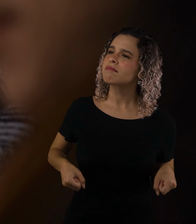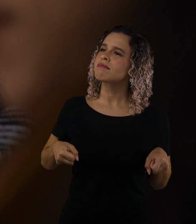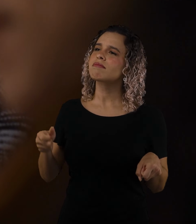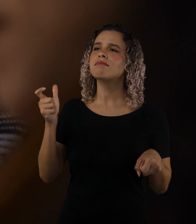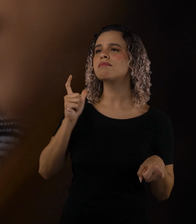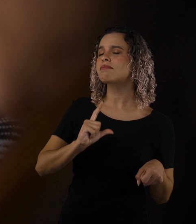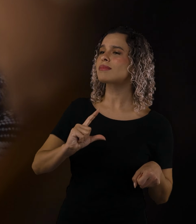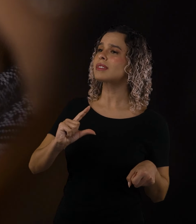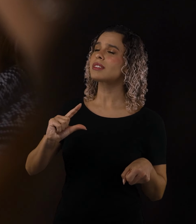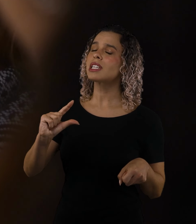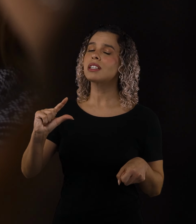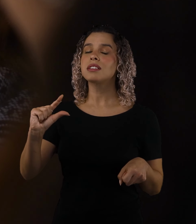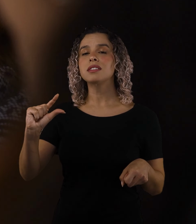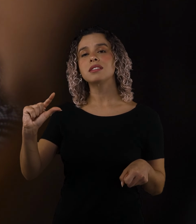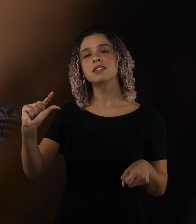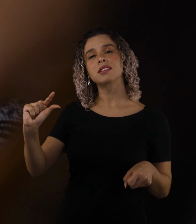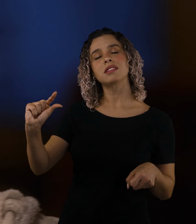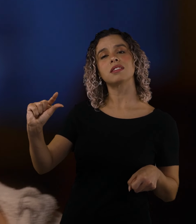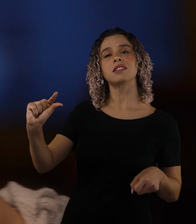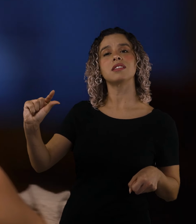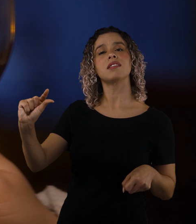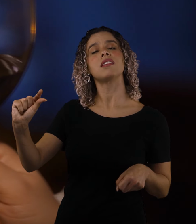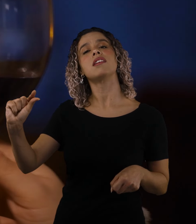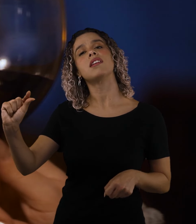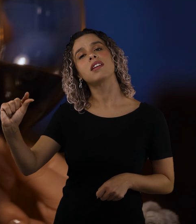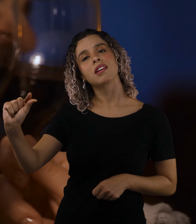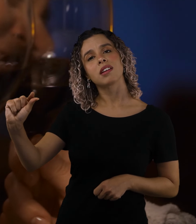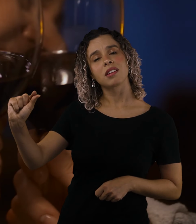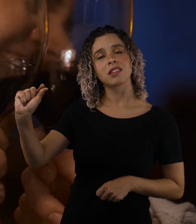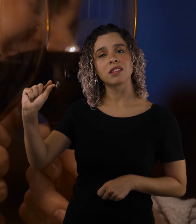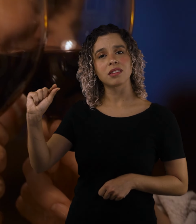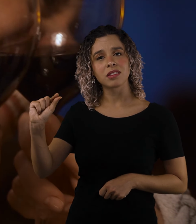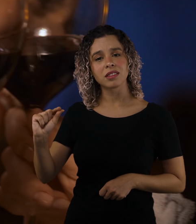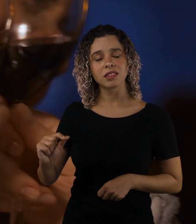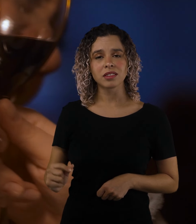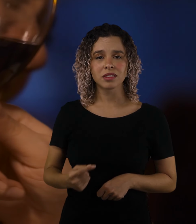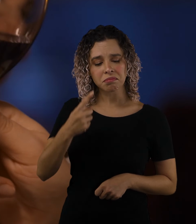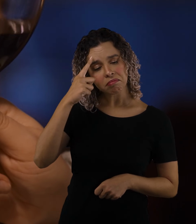Rimos e conversamos no sofá. Brindamos mais uma vez.